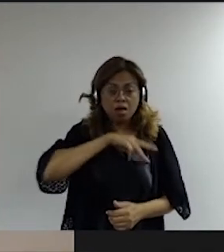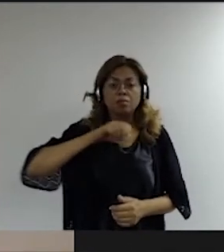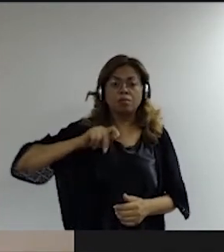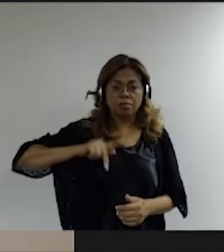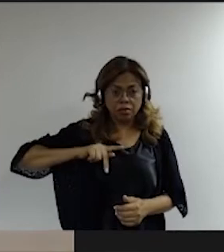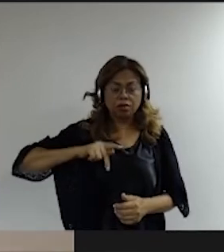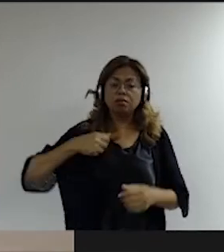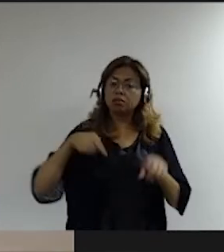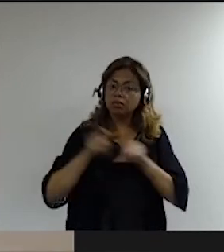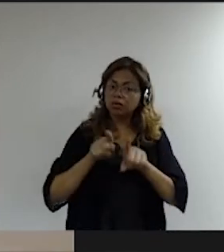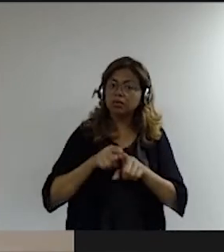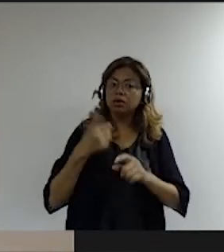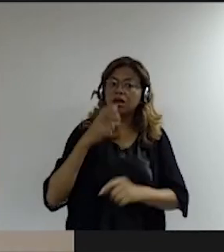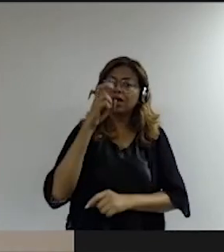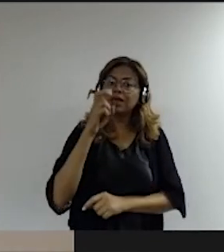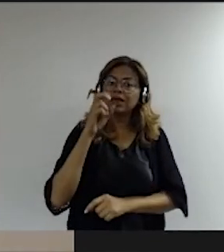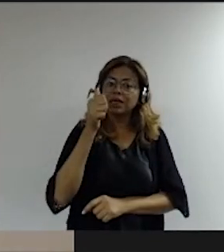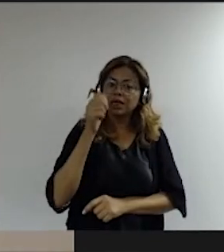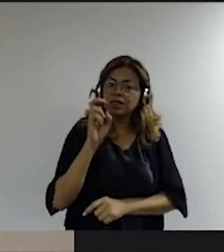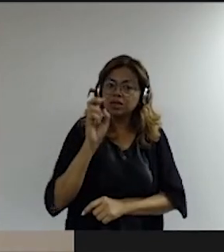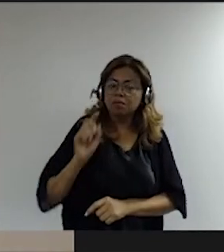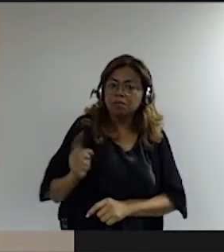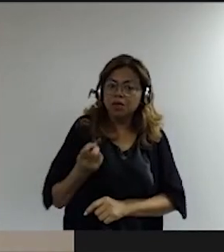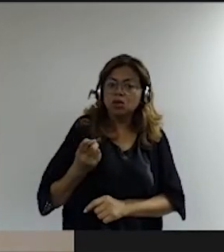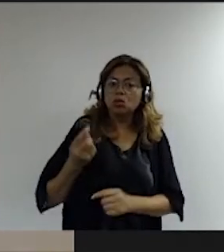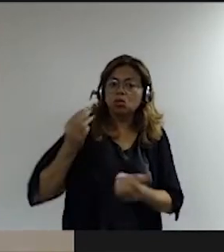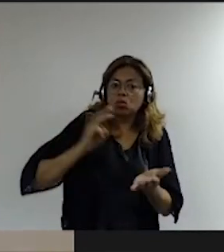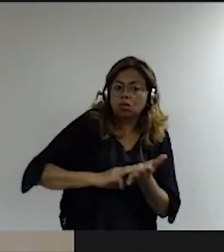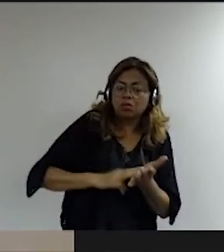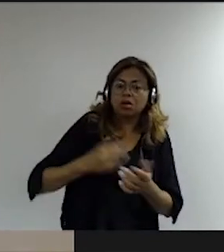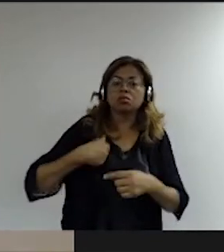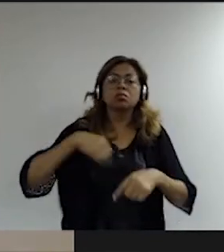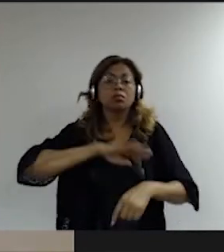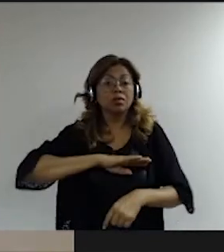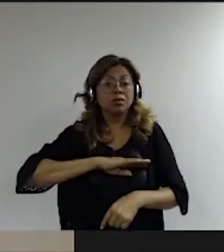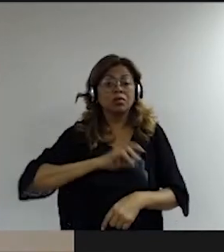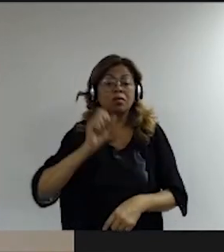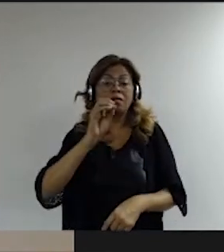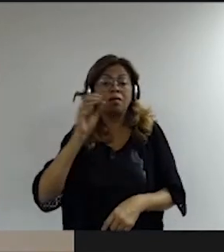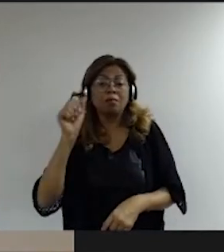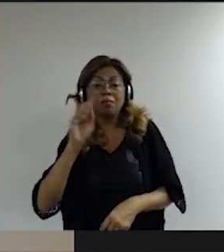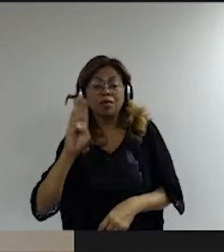nós, advogados, temos que cuidar da inclusão de 1.300.000.